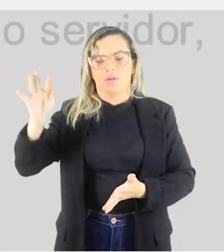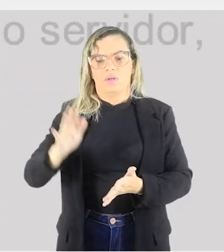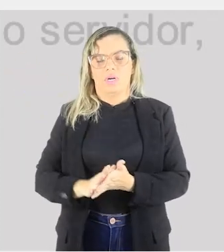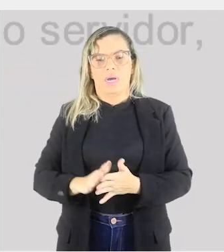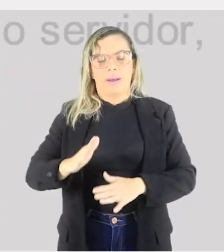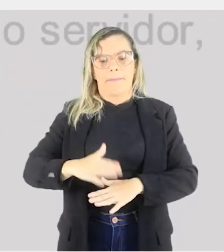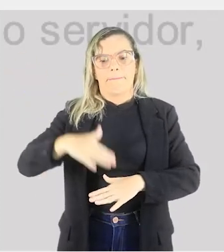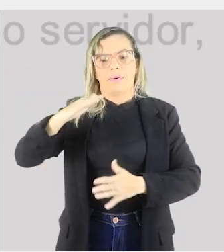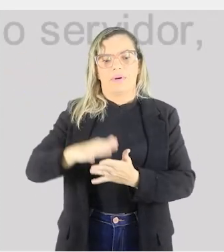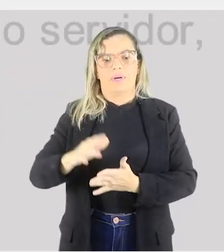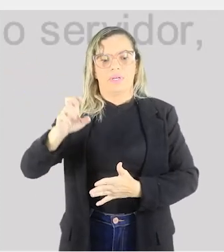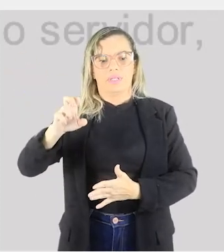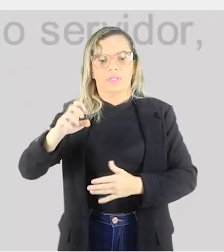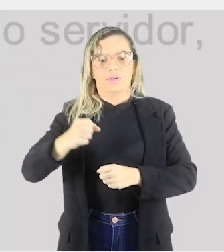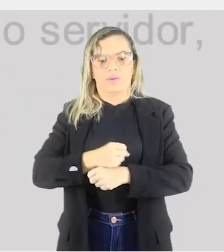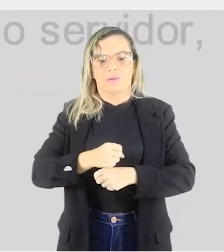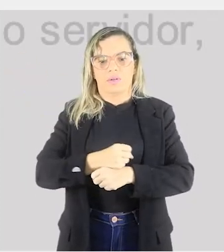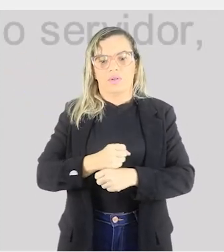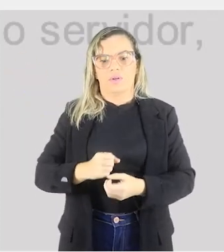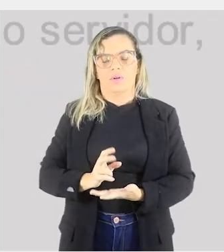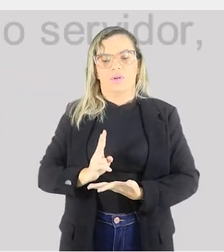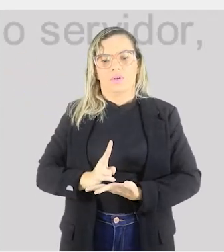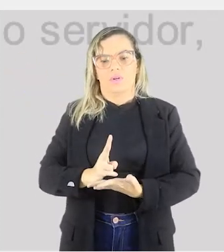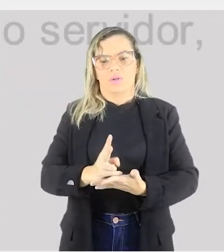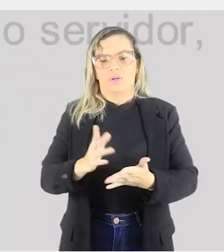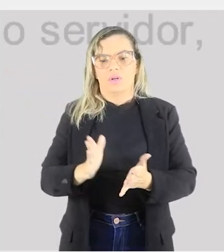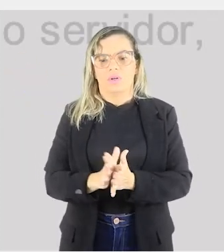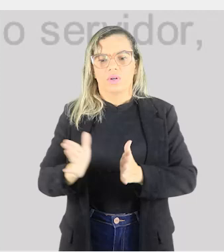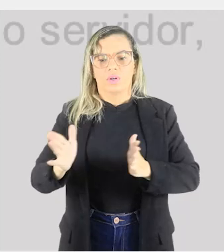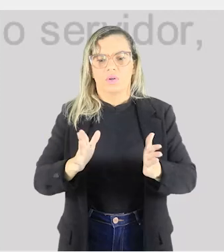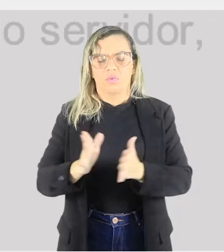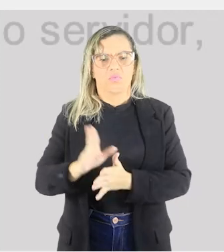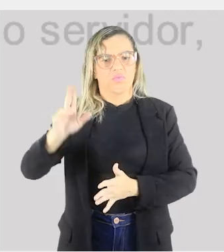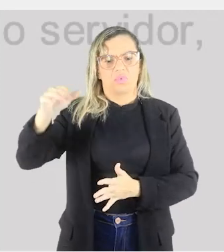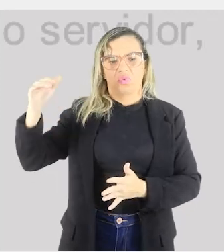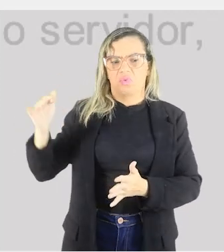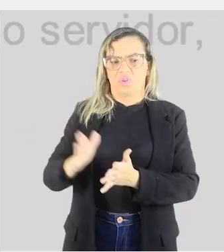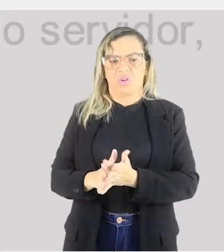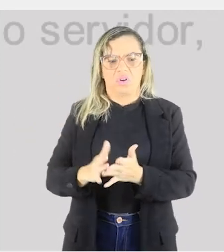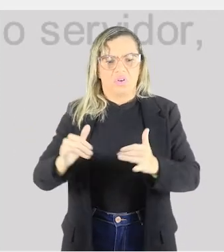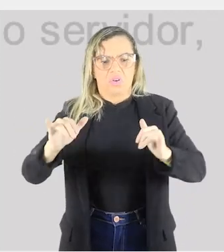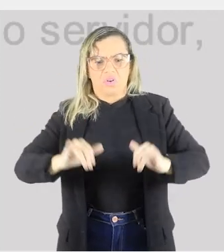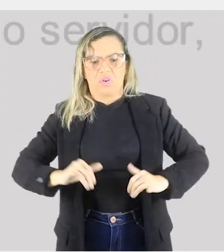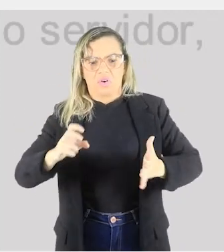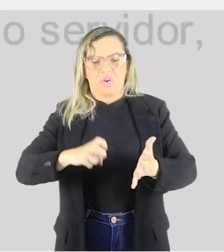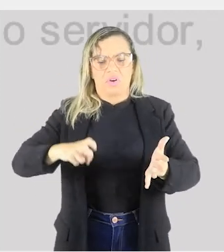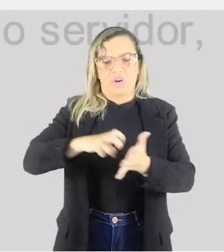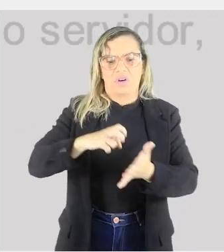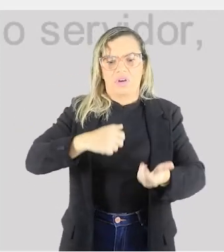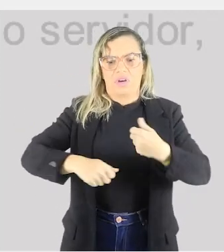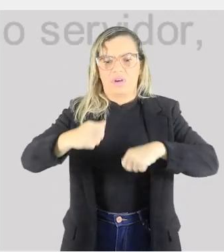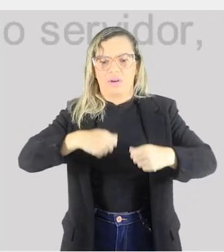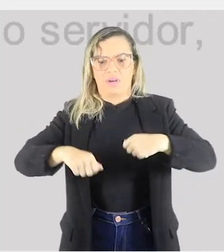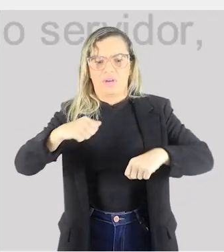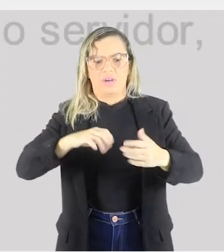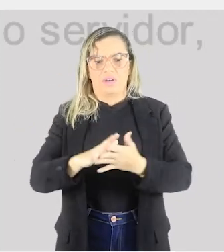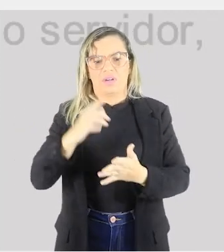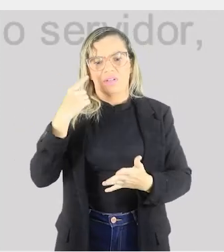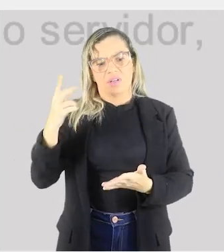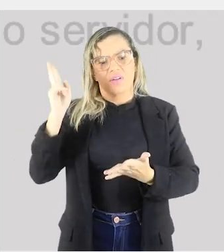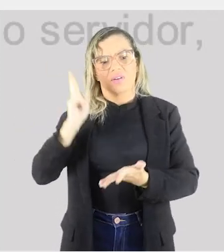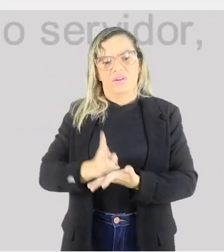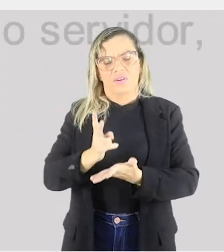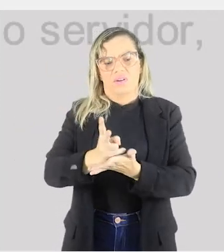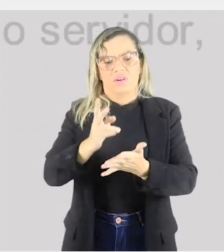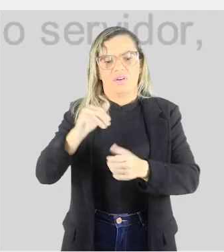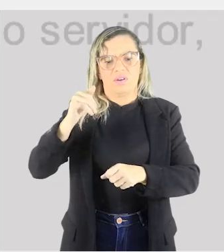efetivo. E durante todo esse tempo, nunca sofreu qualquer sanção administrativa, apesar de serem frequentes as suas faltas